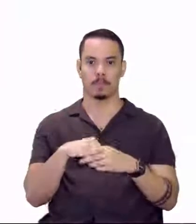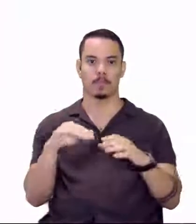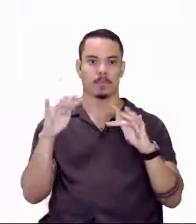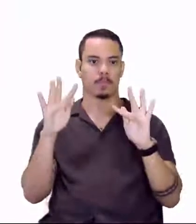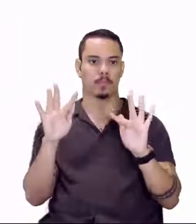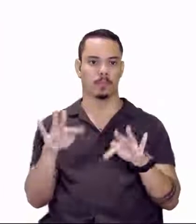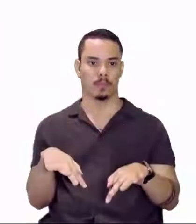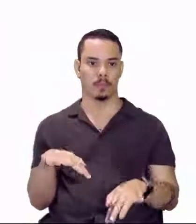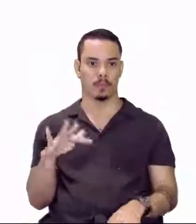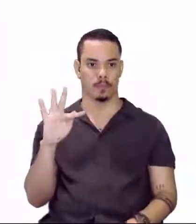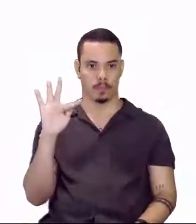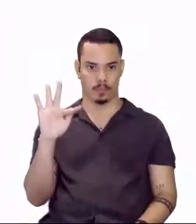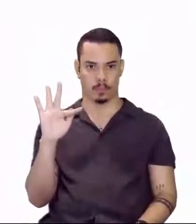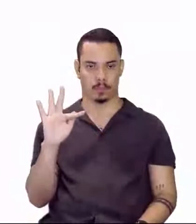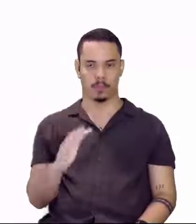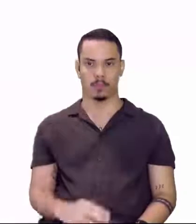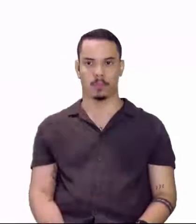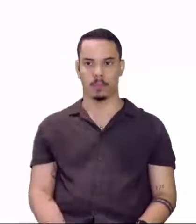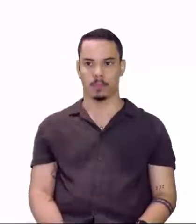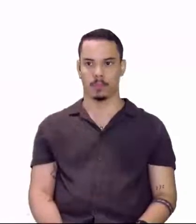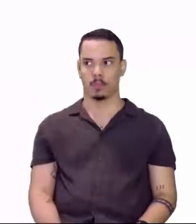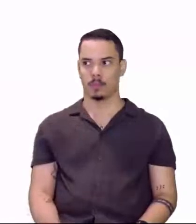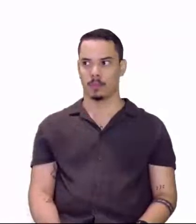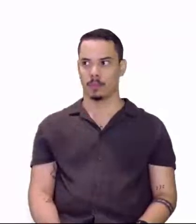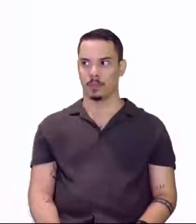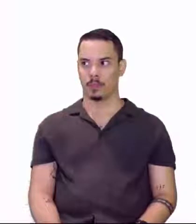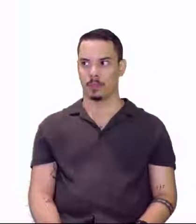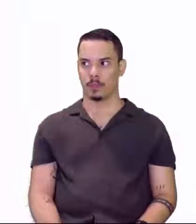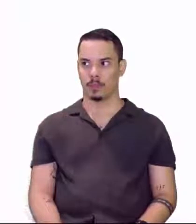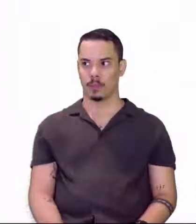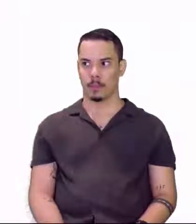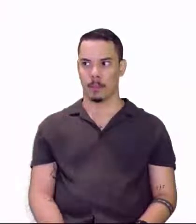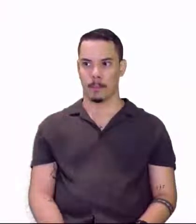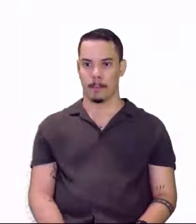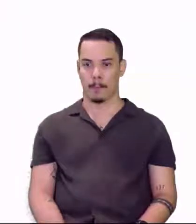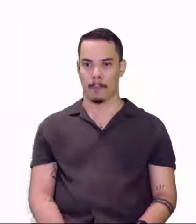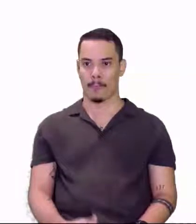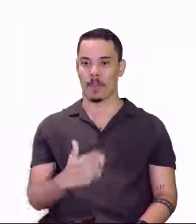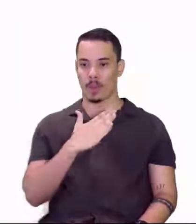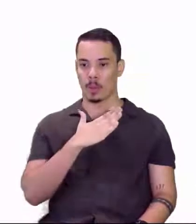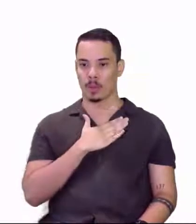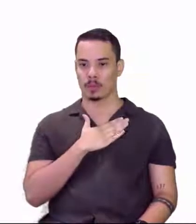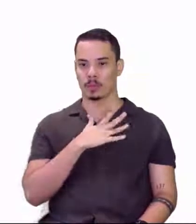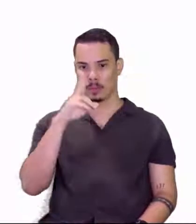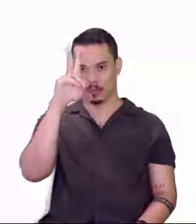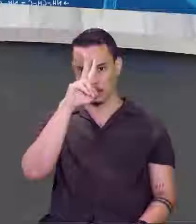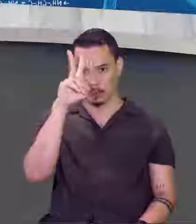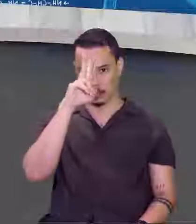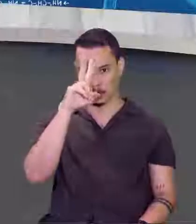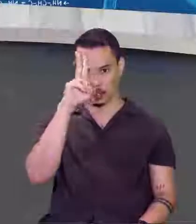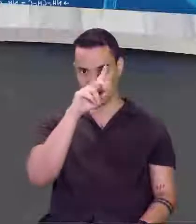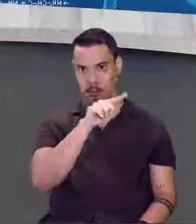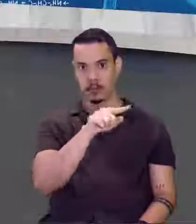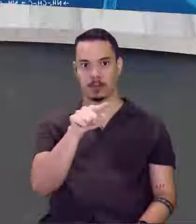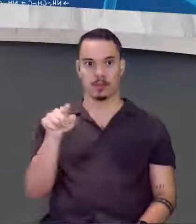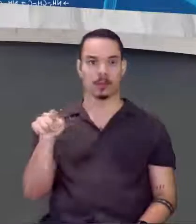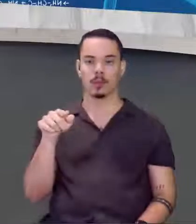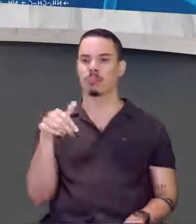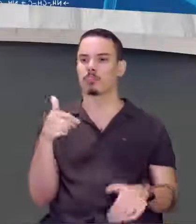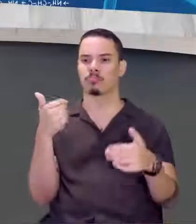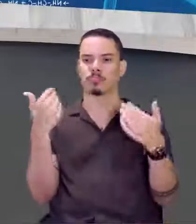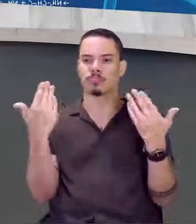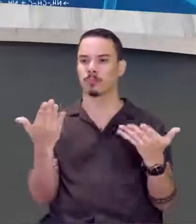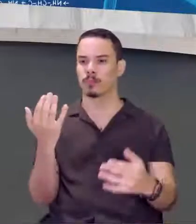terminam em F. Aí, meu caro aluno, gostaria de lembrar a vocês a